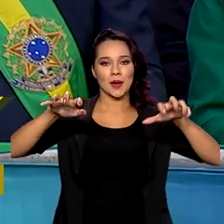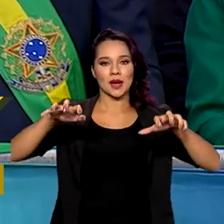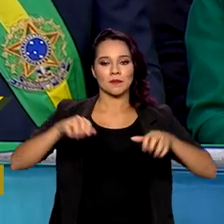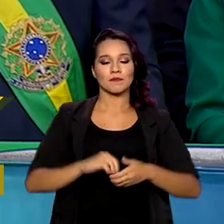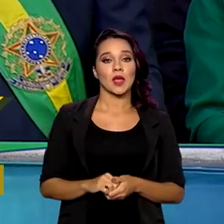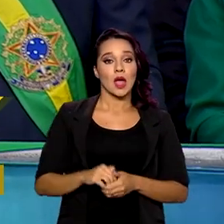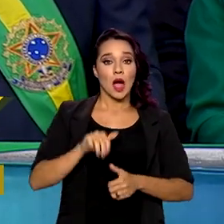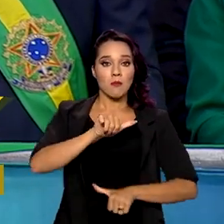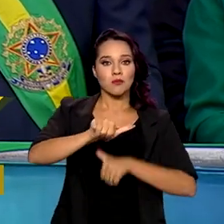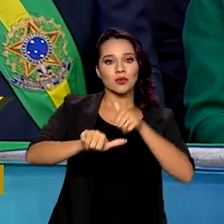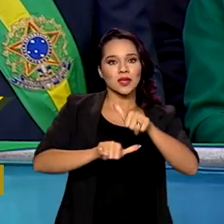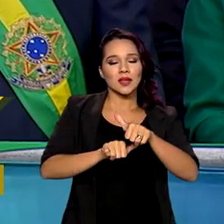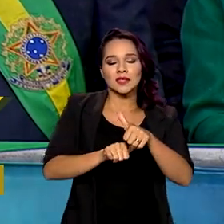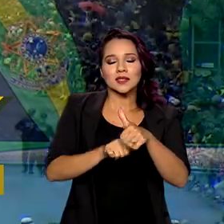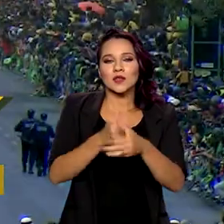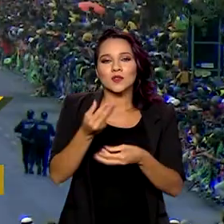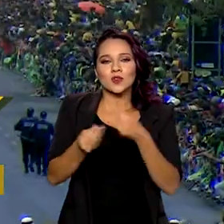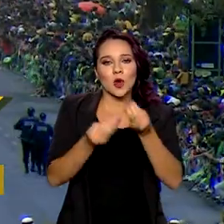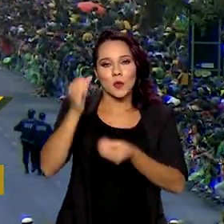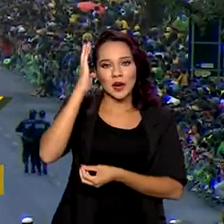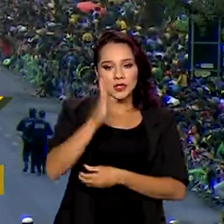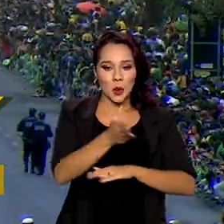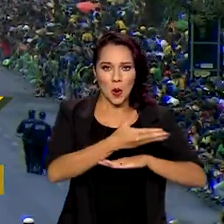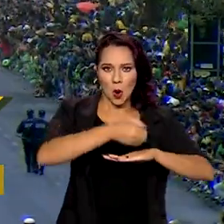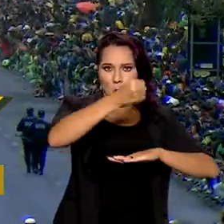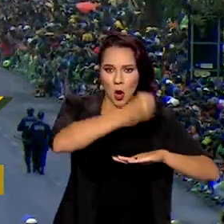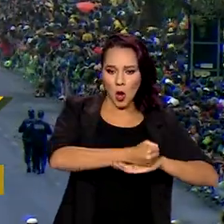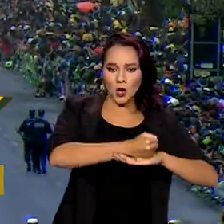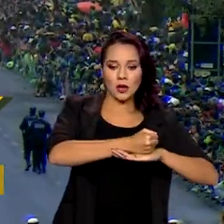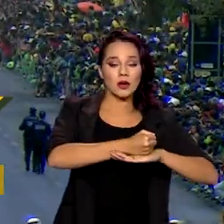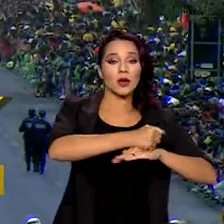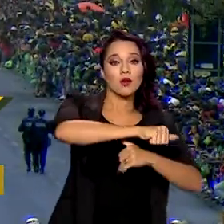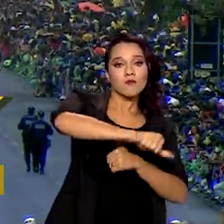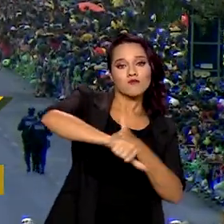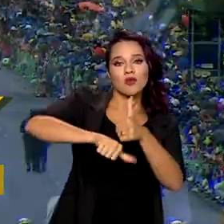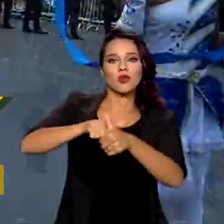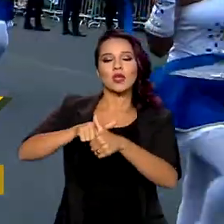do status quo do Brasil deixou de ser colônia e passou a ser um